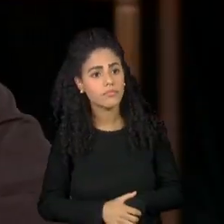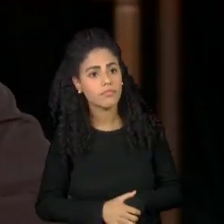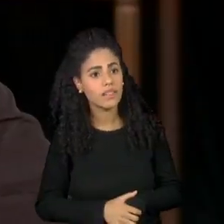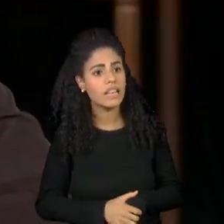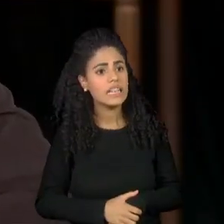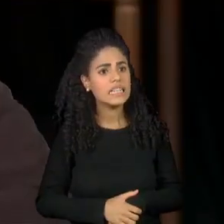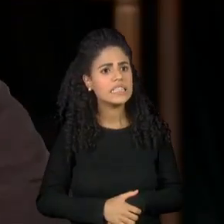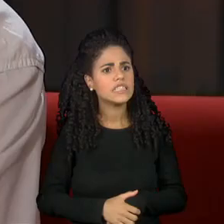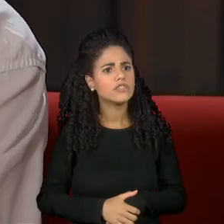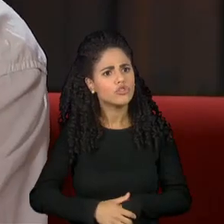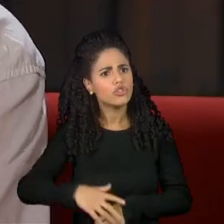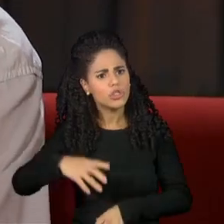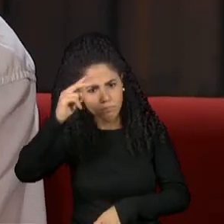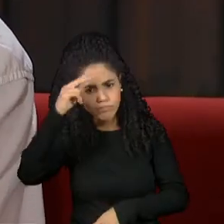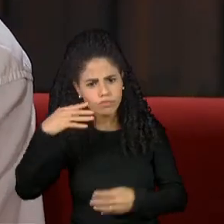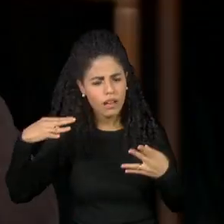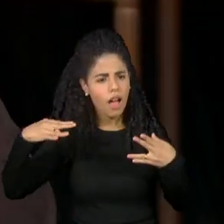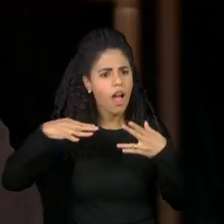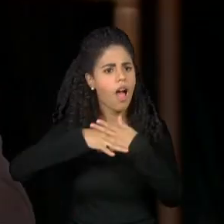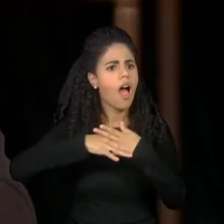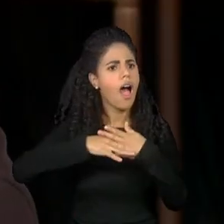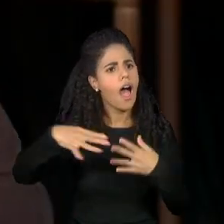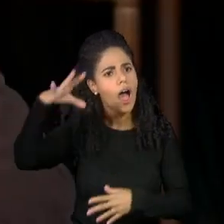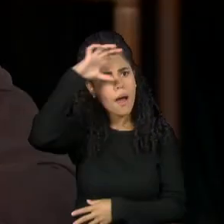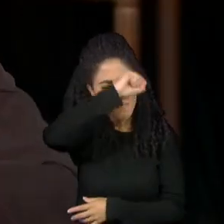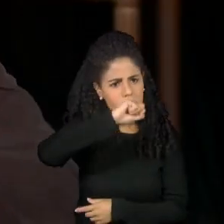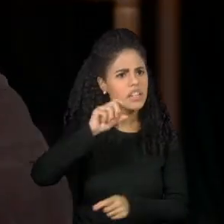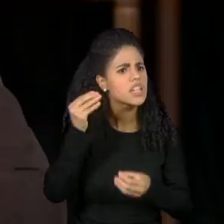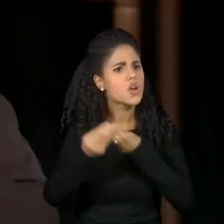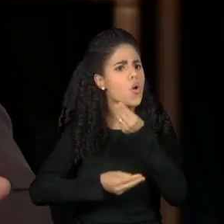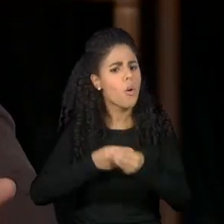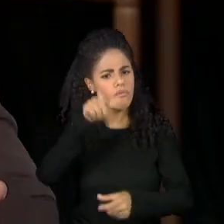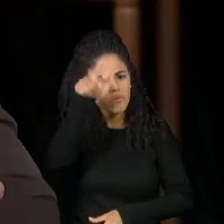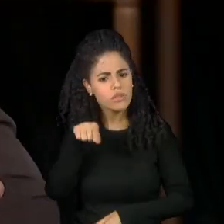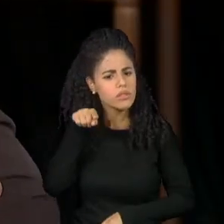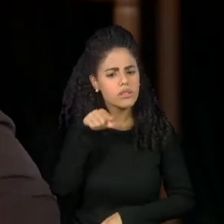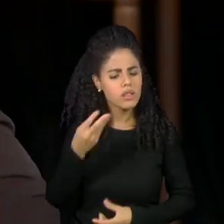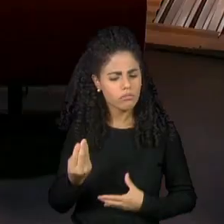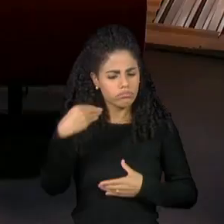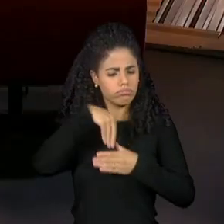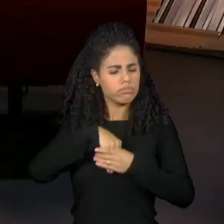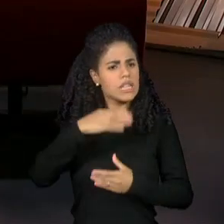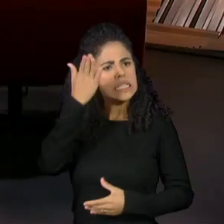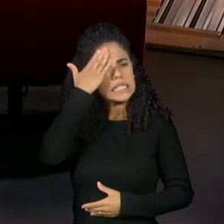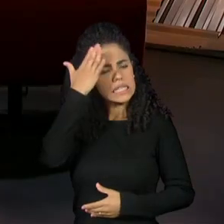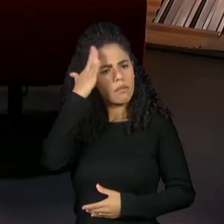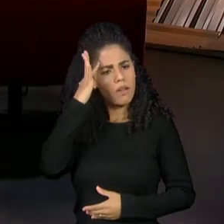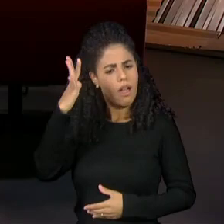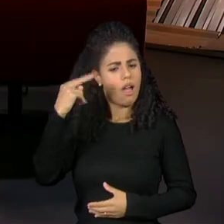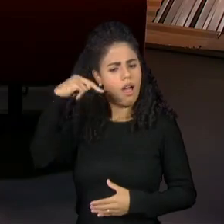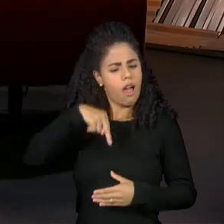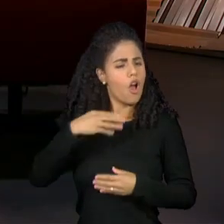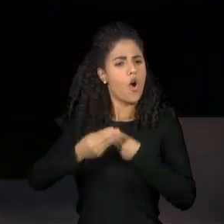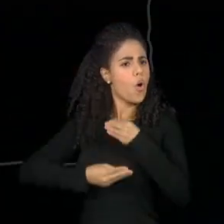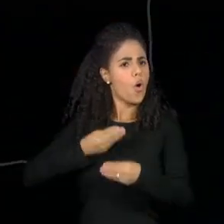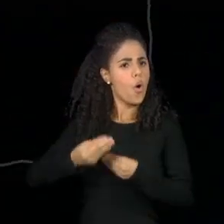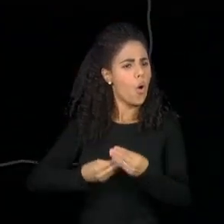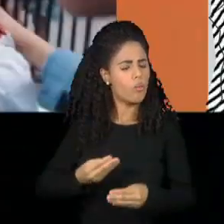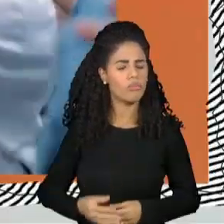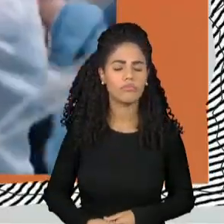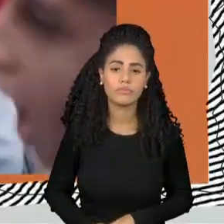cidadão eu acho que tem muito a ver com isso de você saber que é você que constrói uma nação inclusive né assim